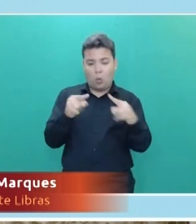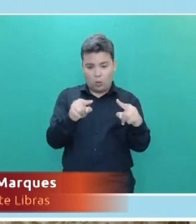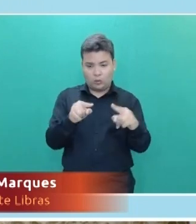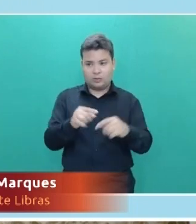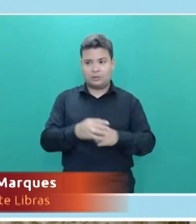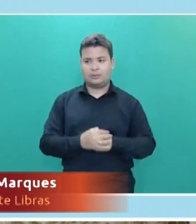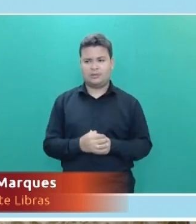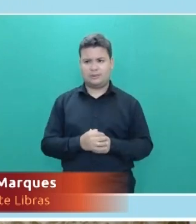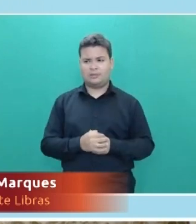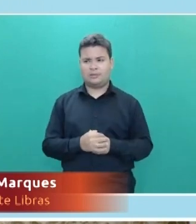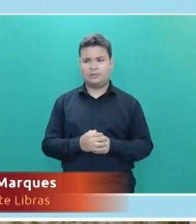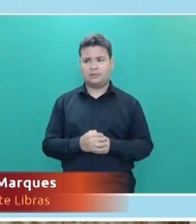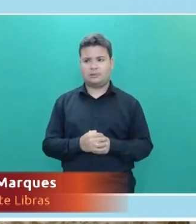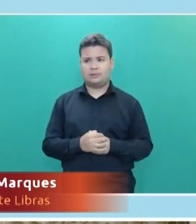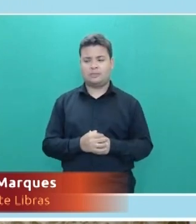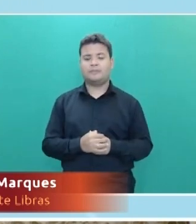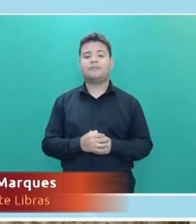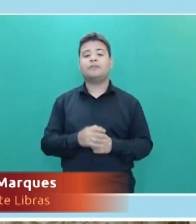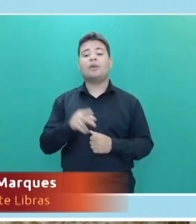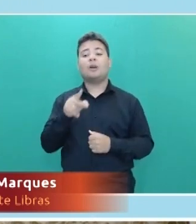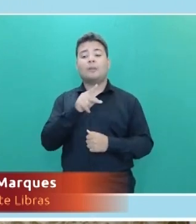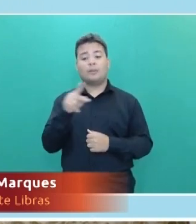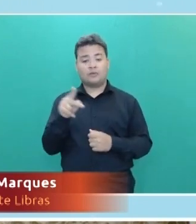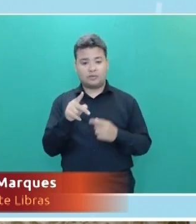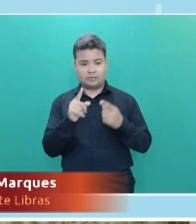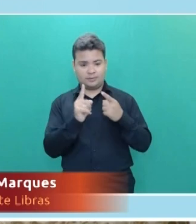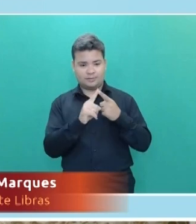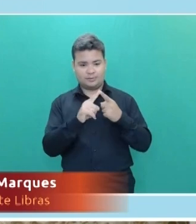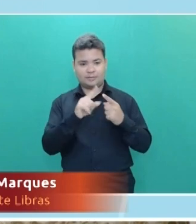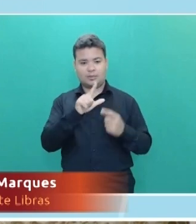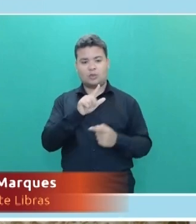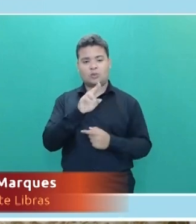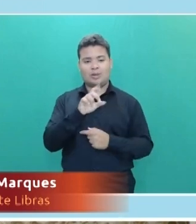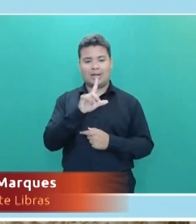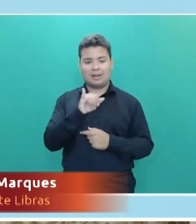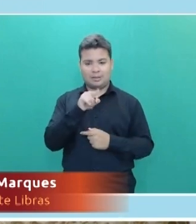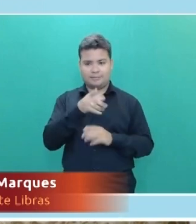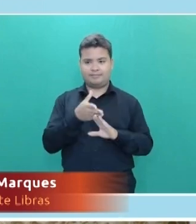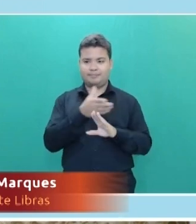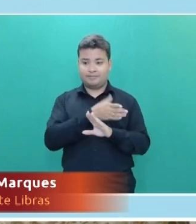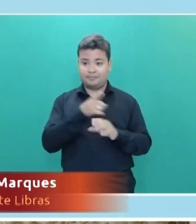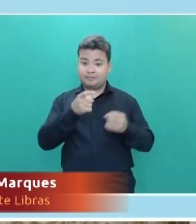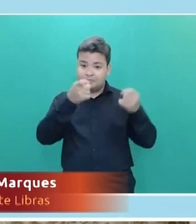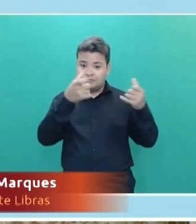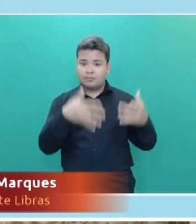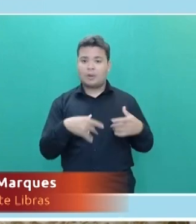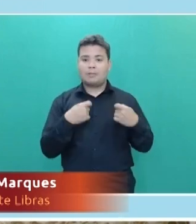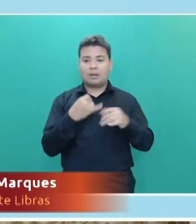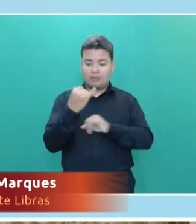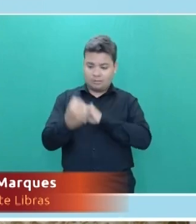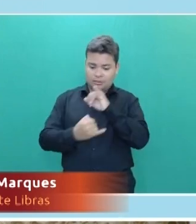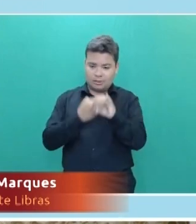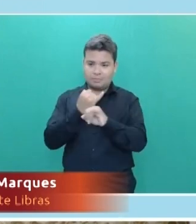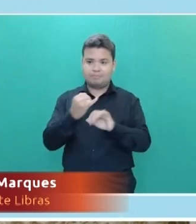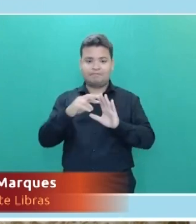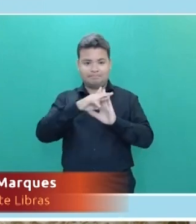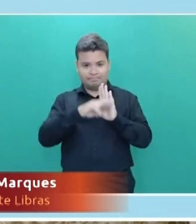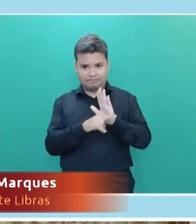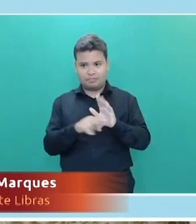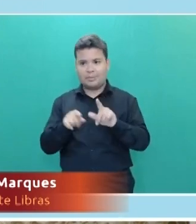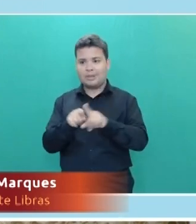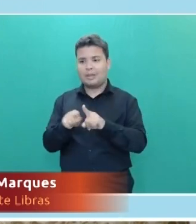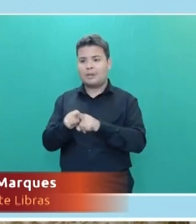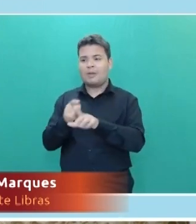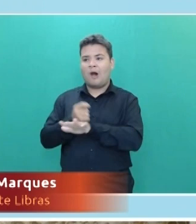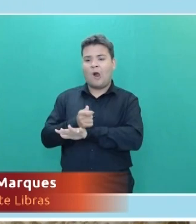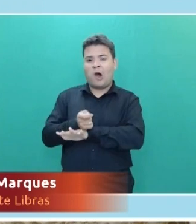Professora Lueli, a senhora falava no bloco passado um pouco disso, né, da questão de regular a internet. Também citou até a questão das fake news, né, como